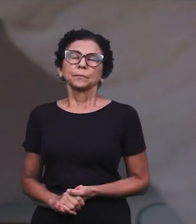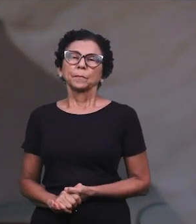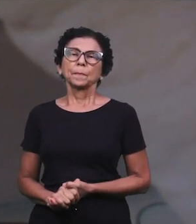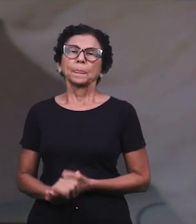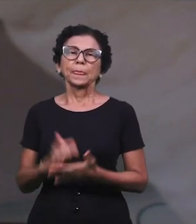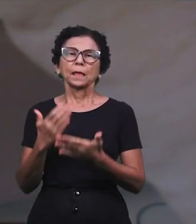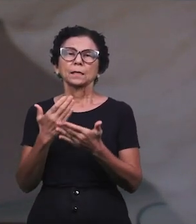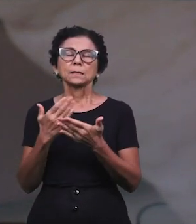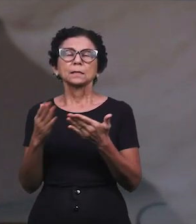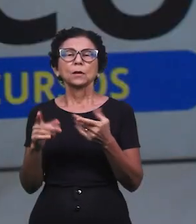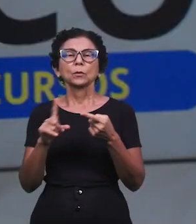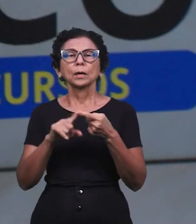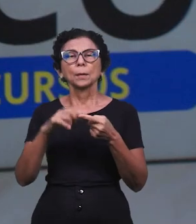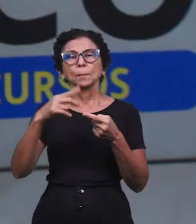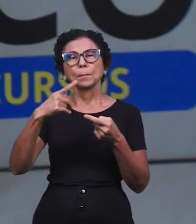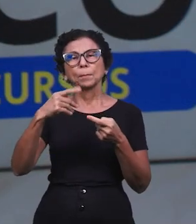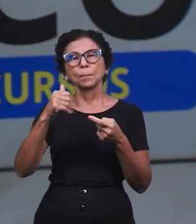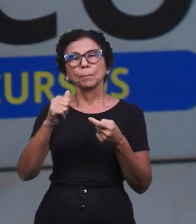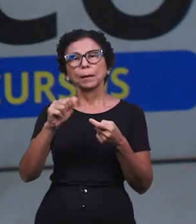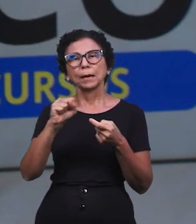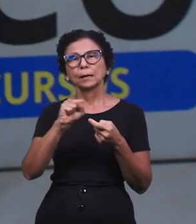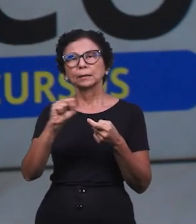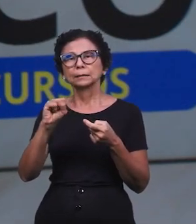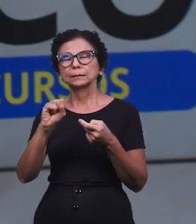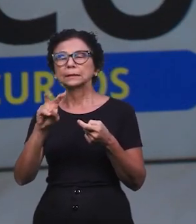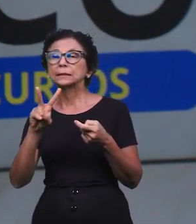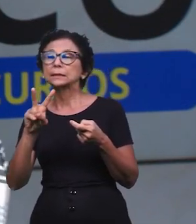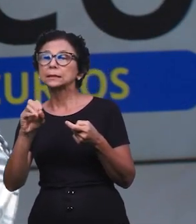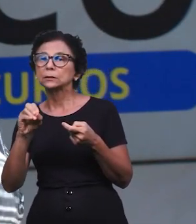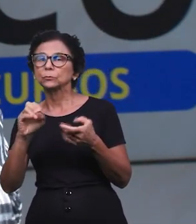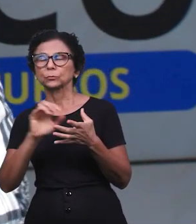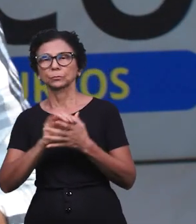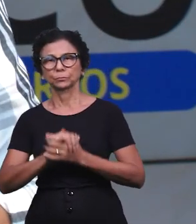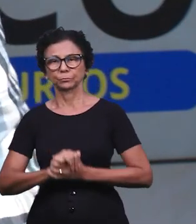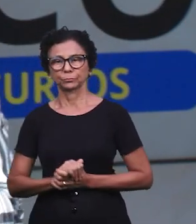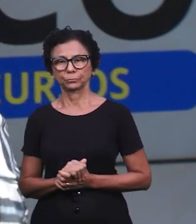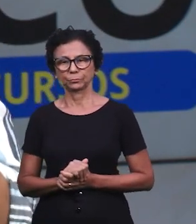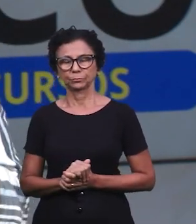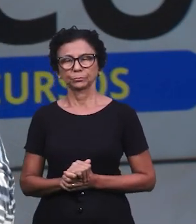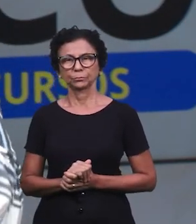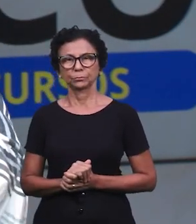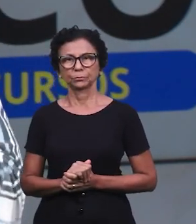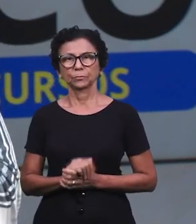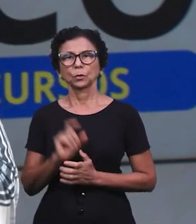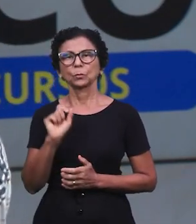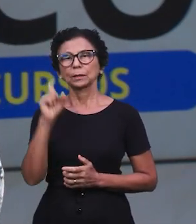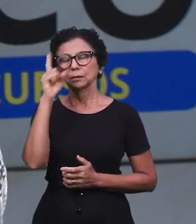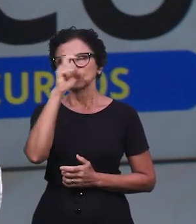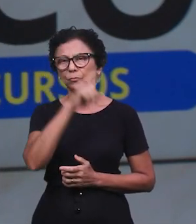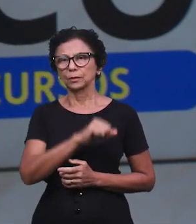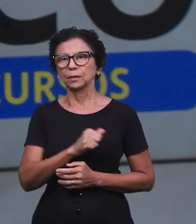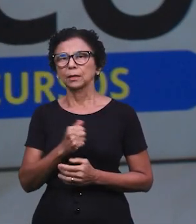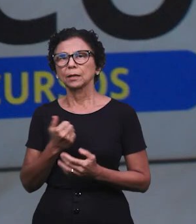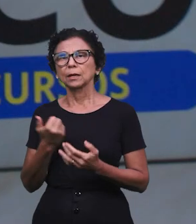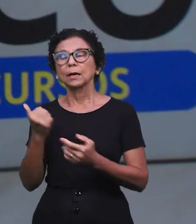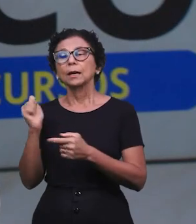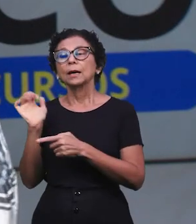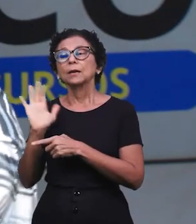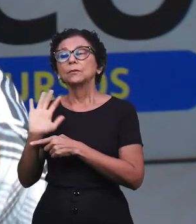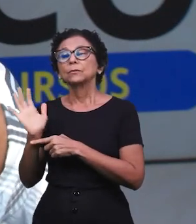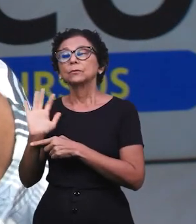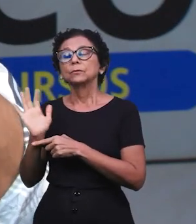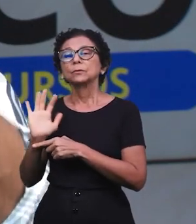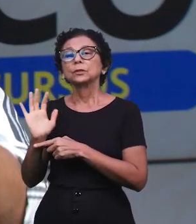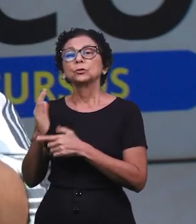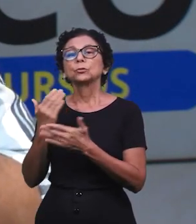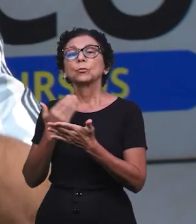passivo. Qual que é o problema? Qual que é a dificuldade aqui? Por exemplo, videoaula. O que tem